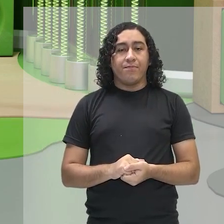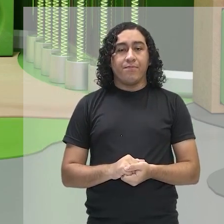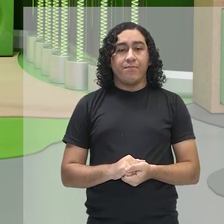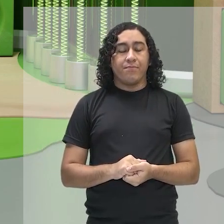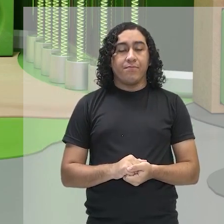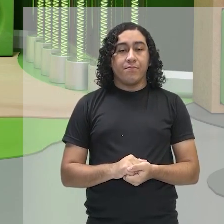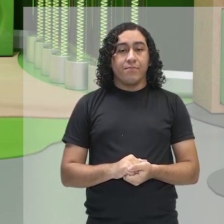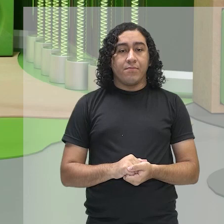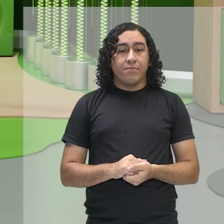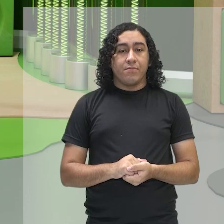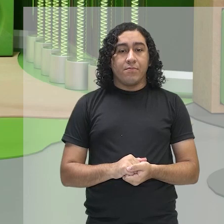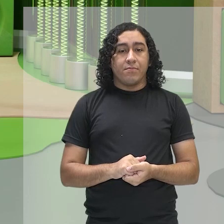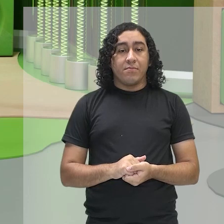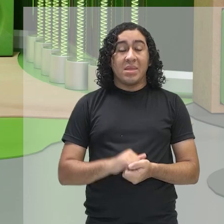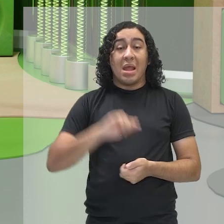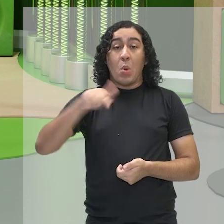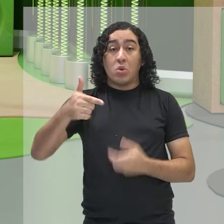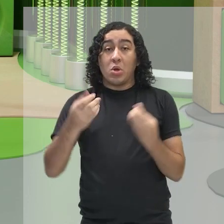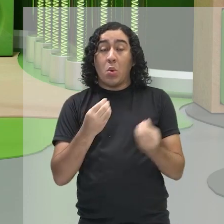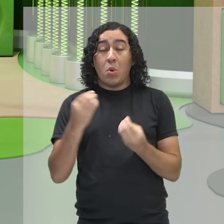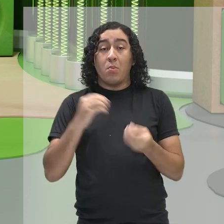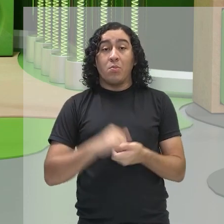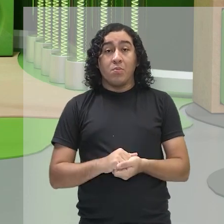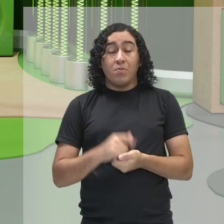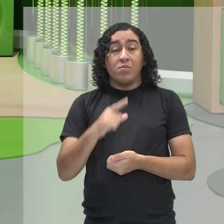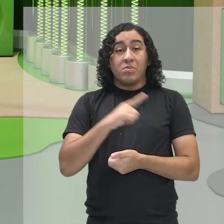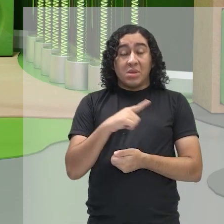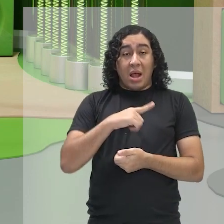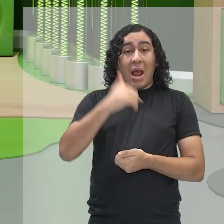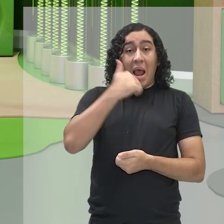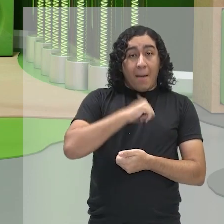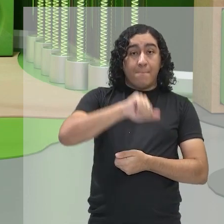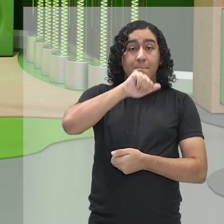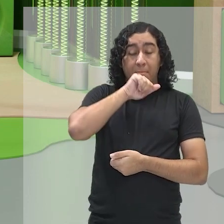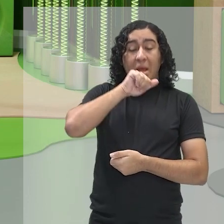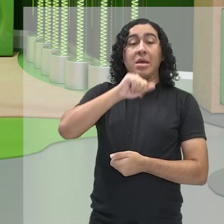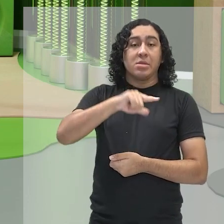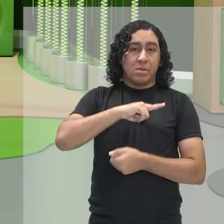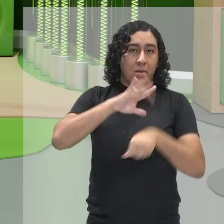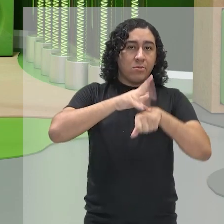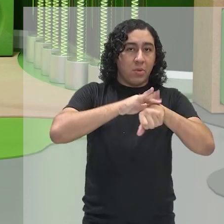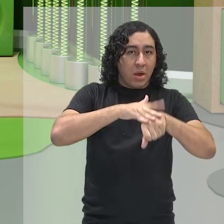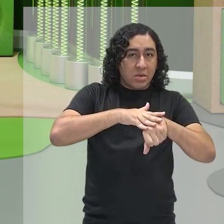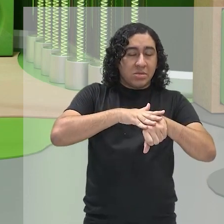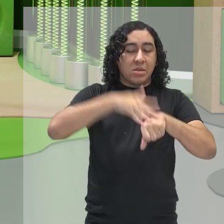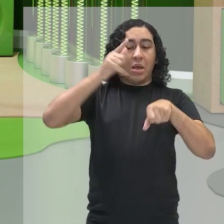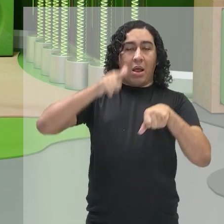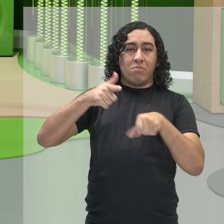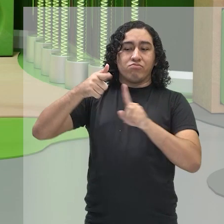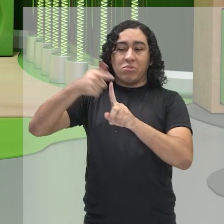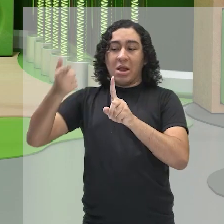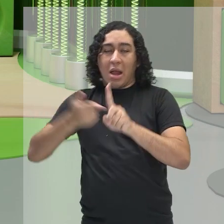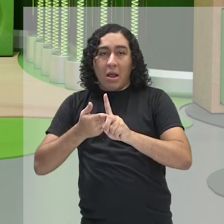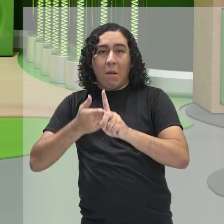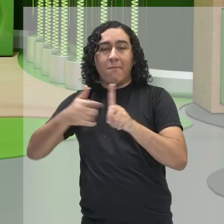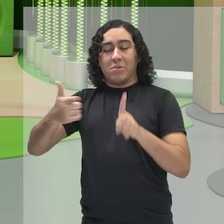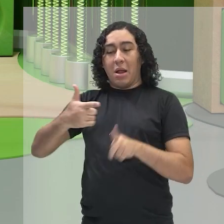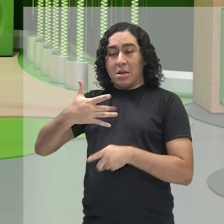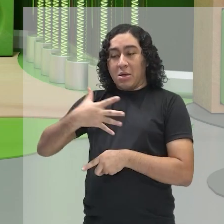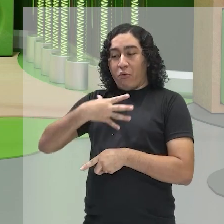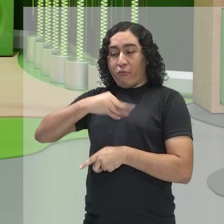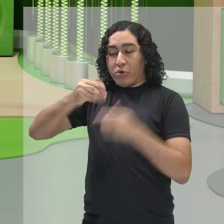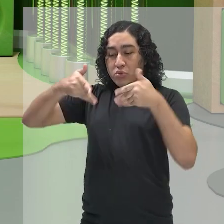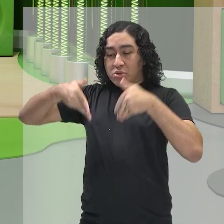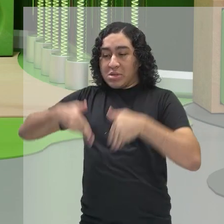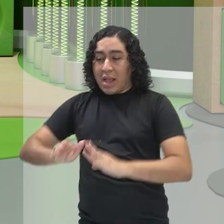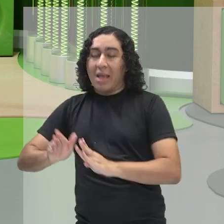observa é a transmissão de mãe para filho. Aqui no número 5 você observa ali um esquema onde nós temos a gestação, né, para a gente entender